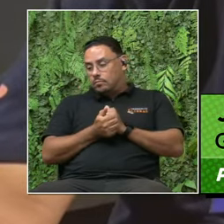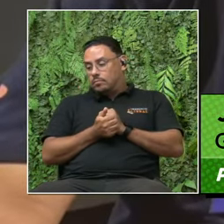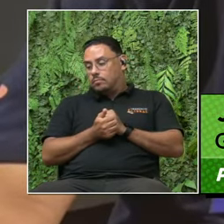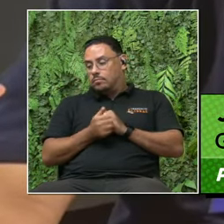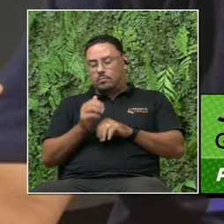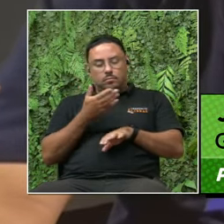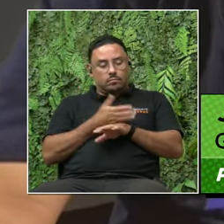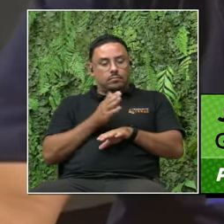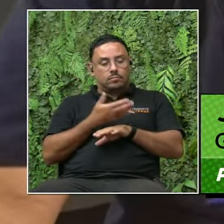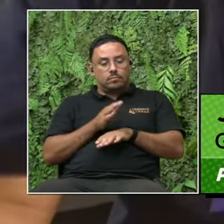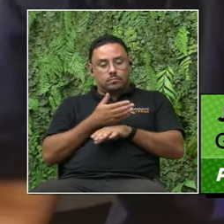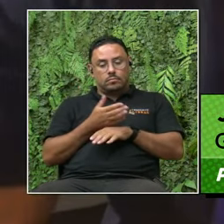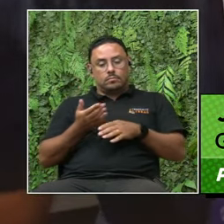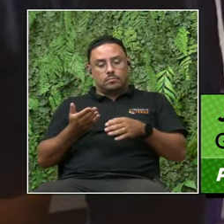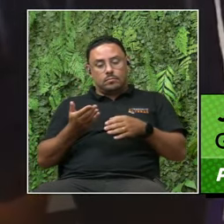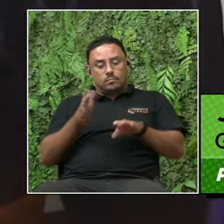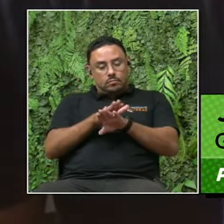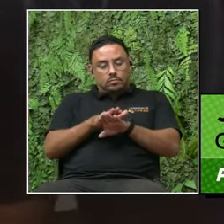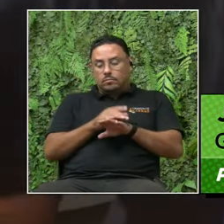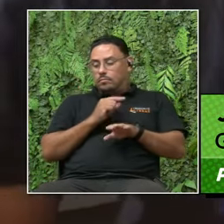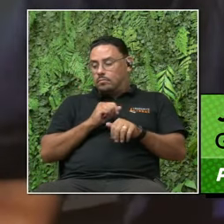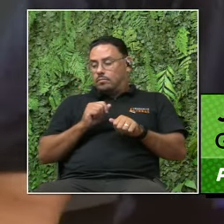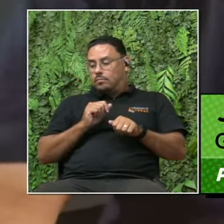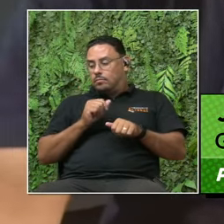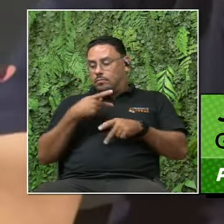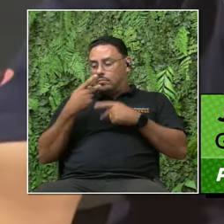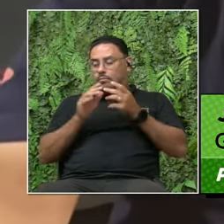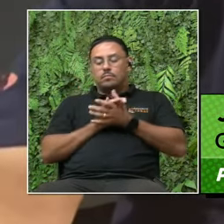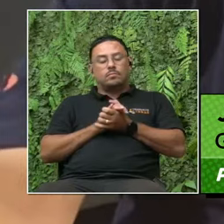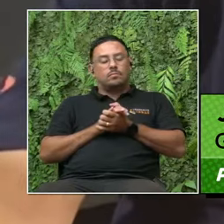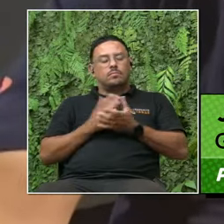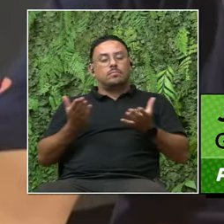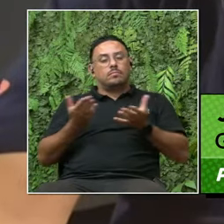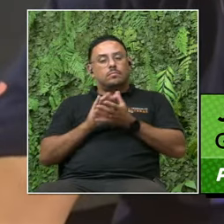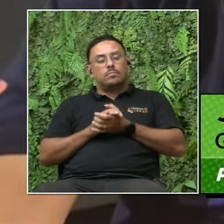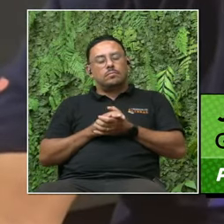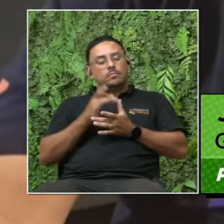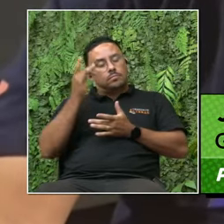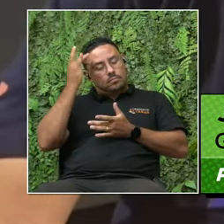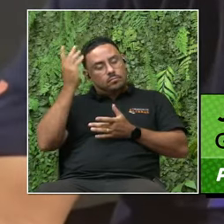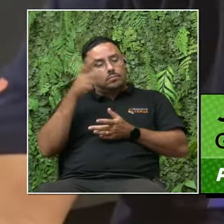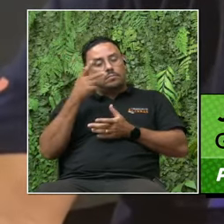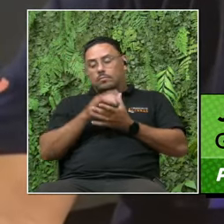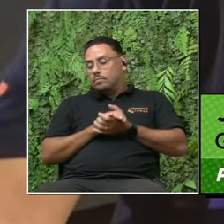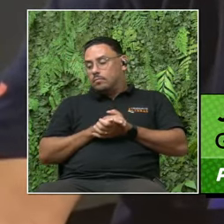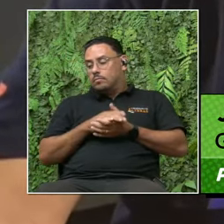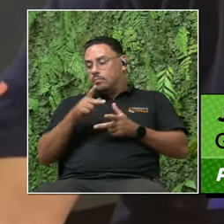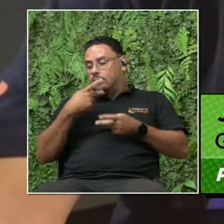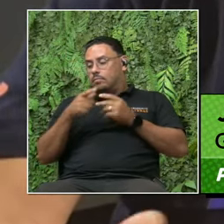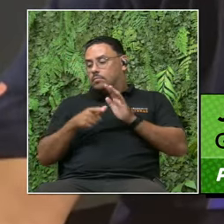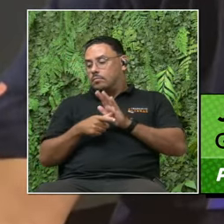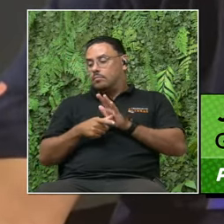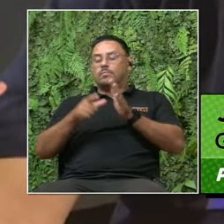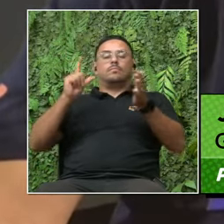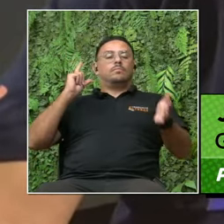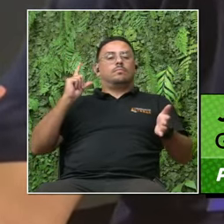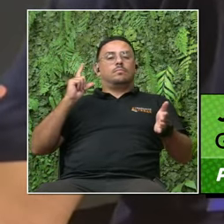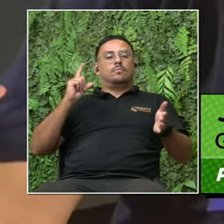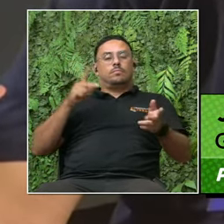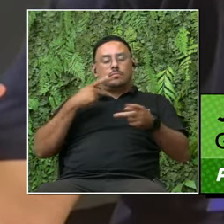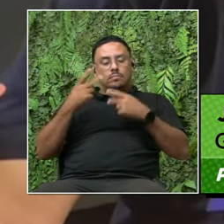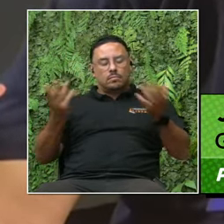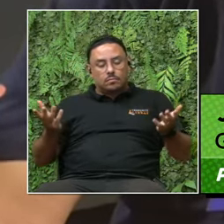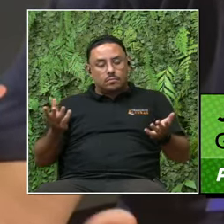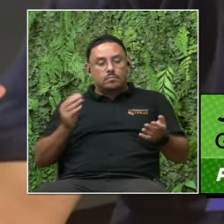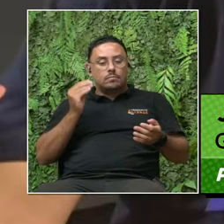o treino é fechado velho a gente não tem acesso a nada eu adoro isso pessoal vira e falou assim Ah mas agora é fácil falar não eu vou falar antes irmão